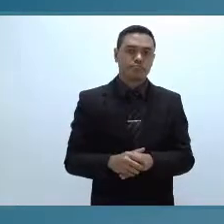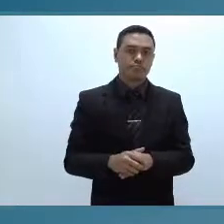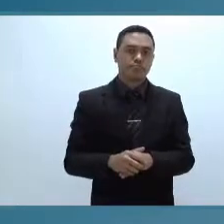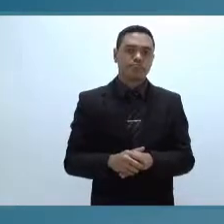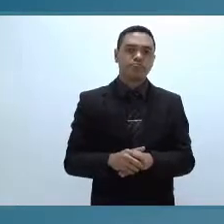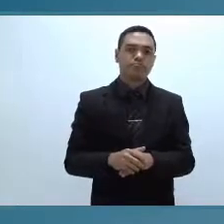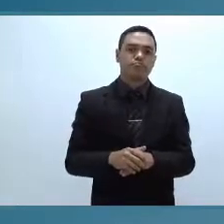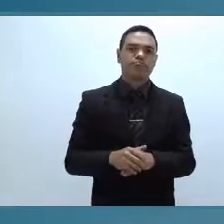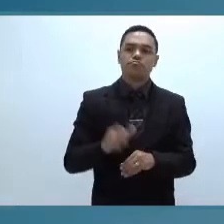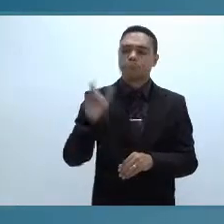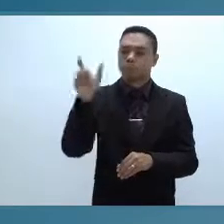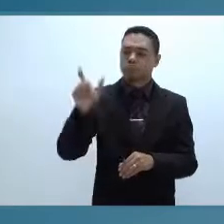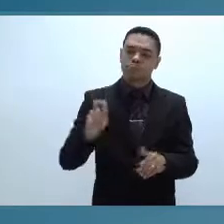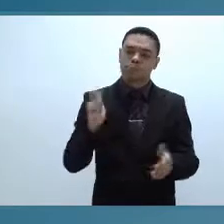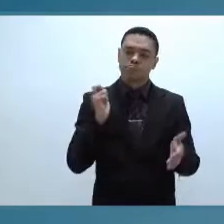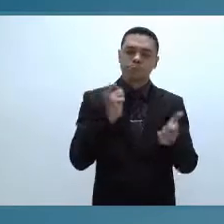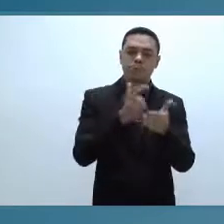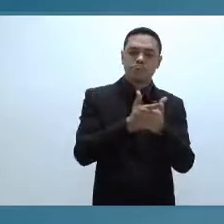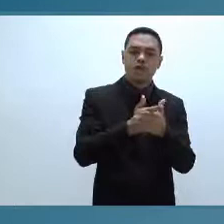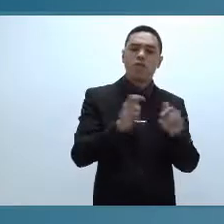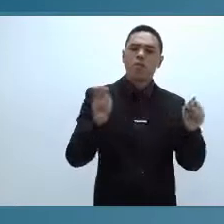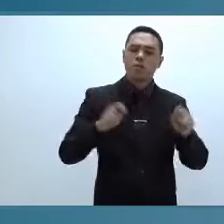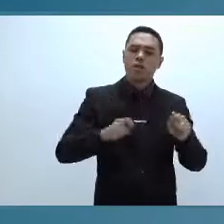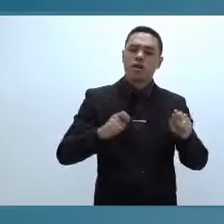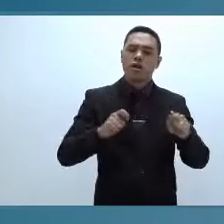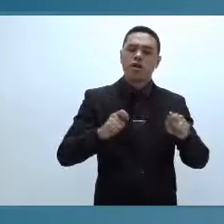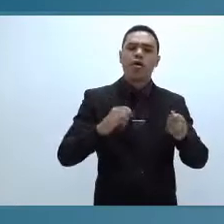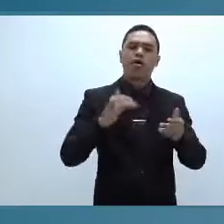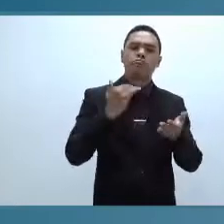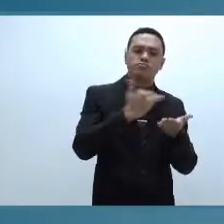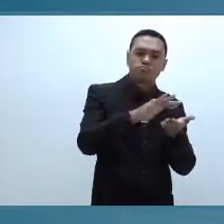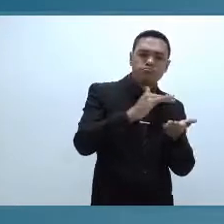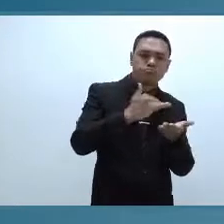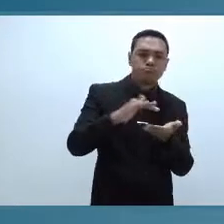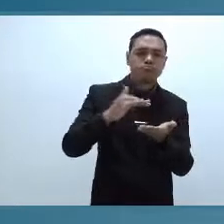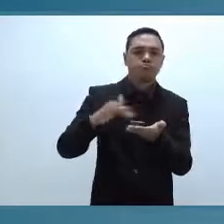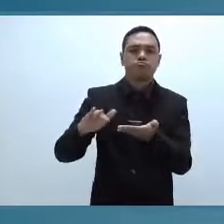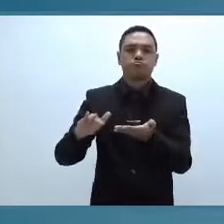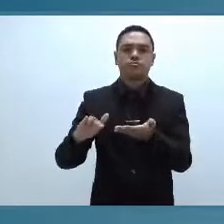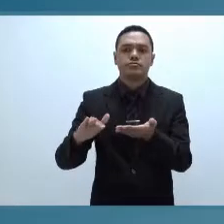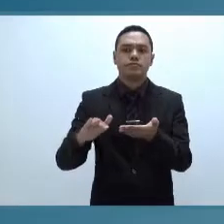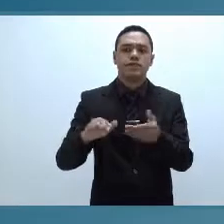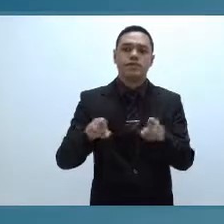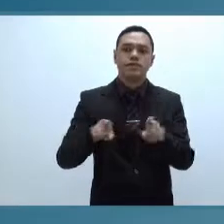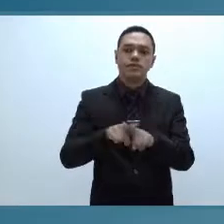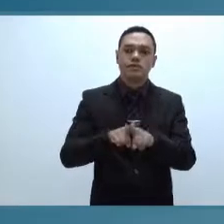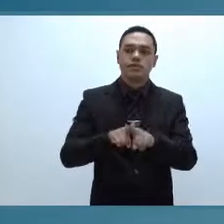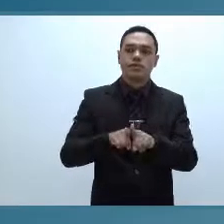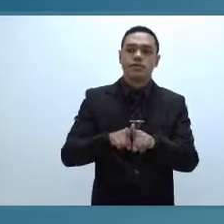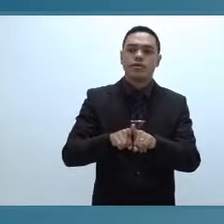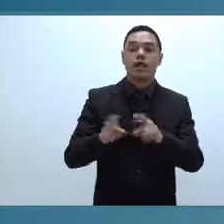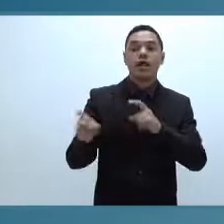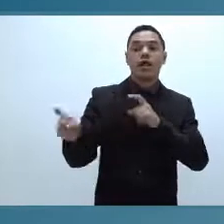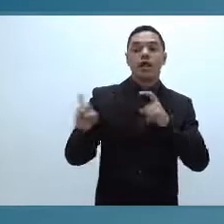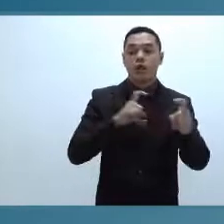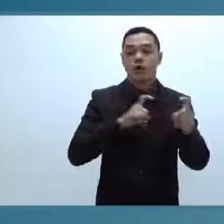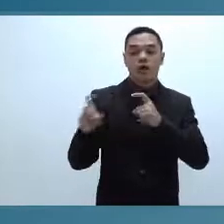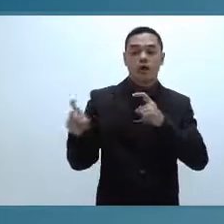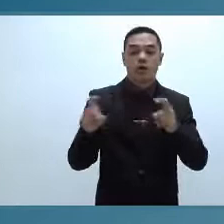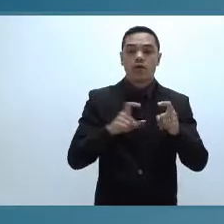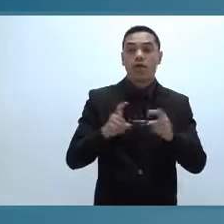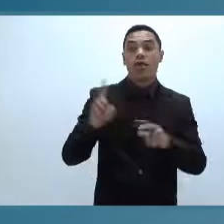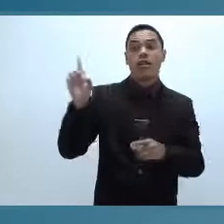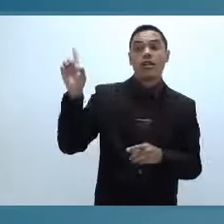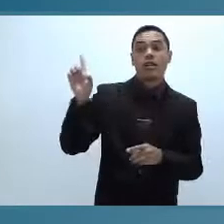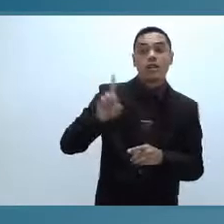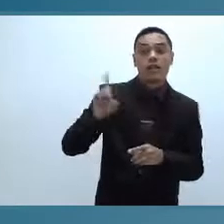jurisdicionado autorizar a transação, será dada como encerrada a relação de débito entre ele e o Tribunal de Justiça do